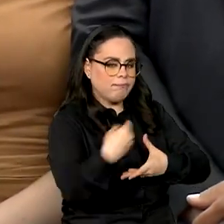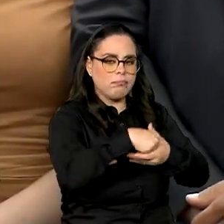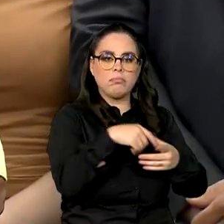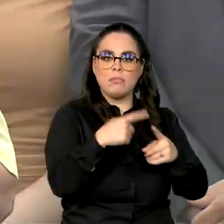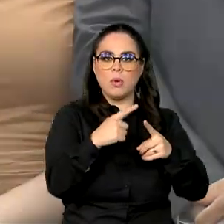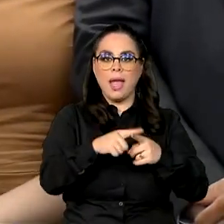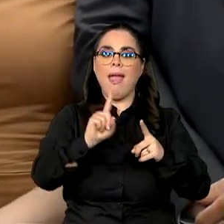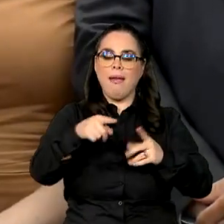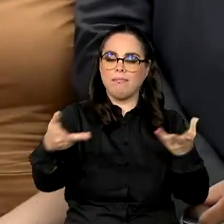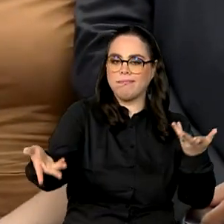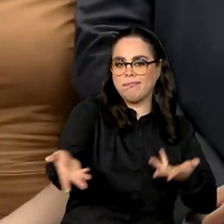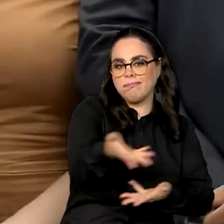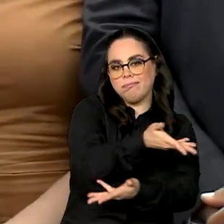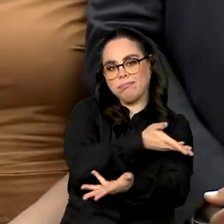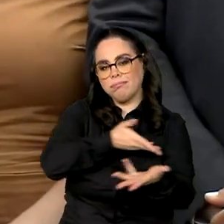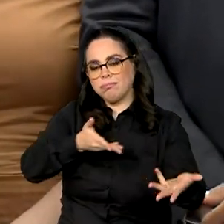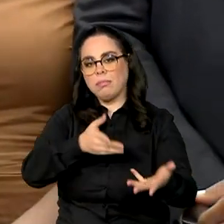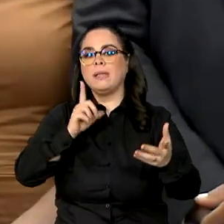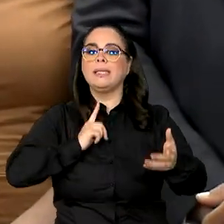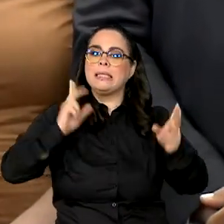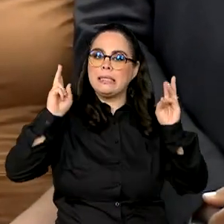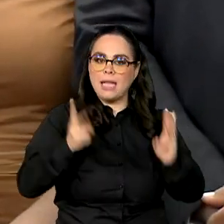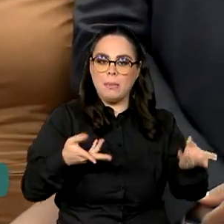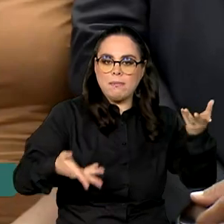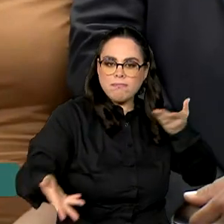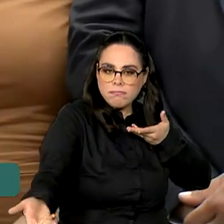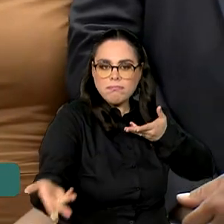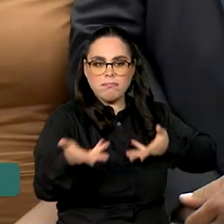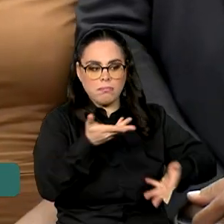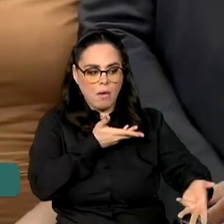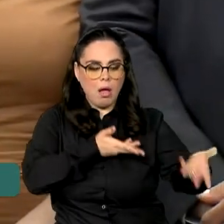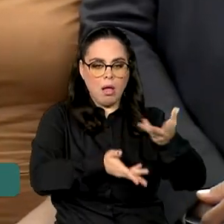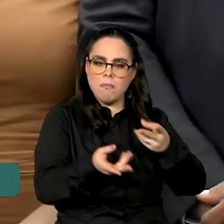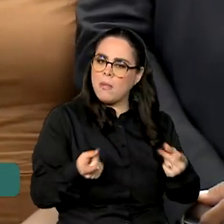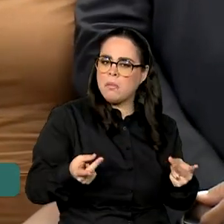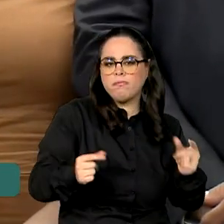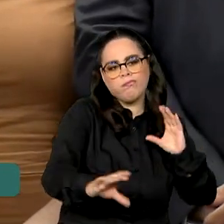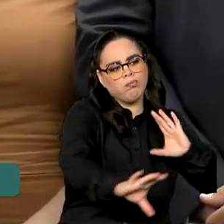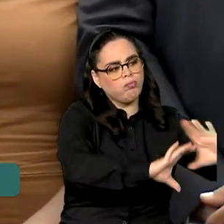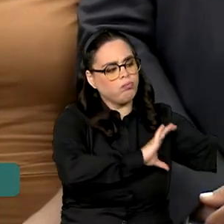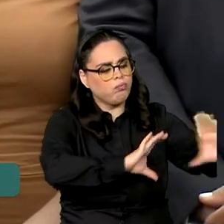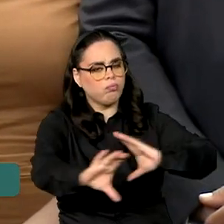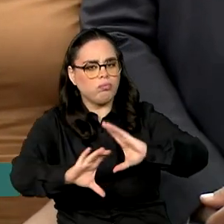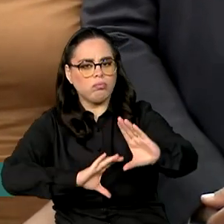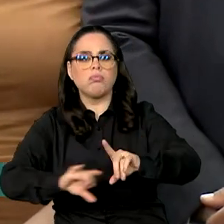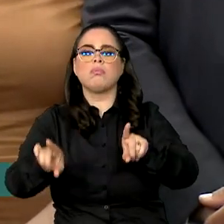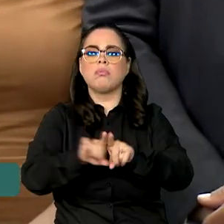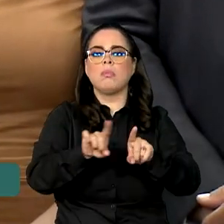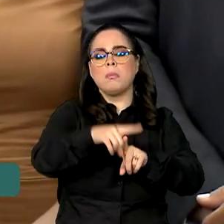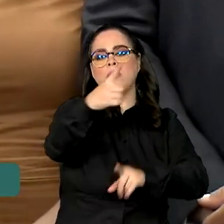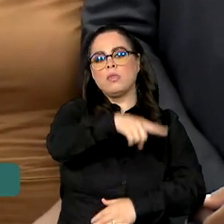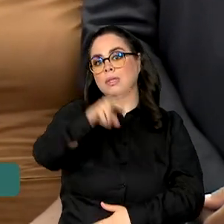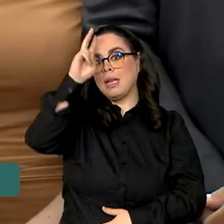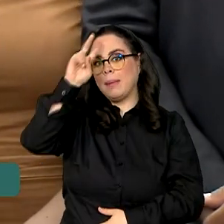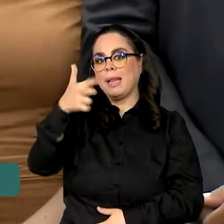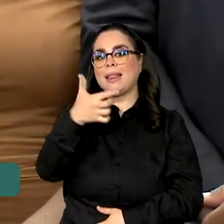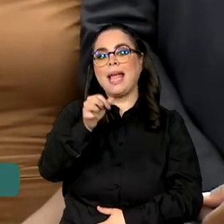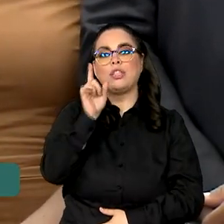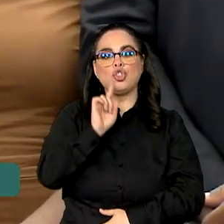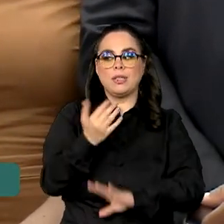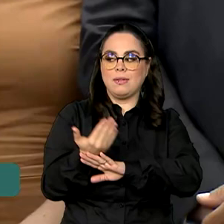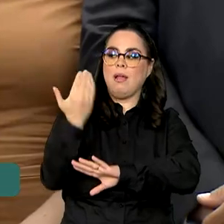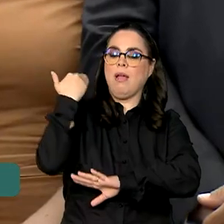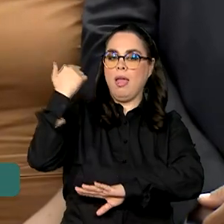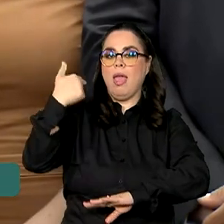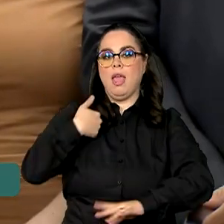muito transversal nós temos tido essa interação permanente vocês lembram que há 10 dias eu estive com